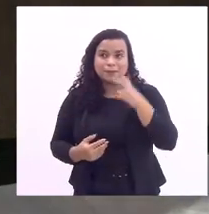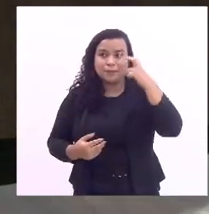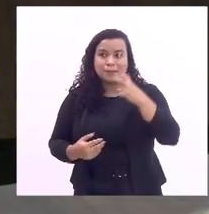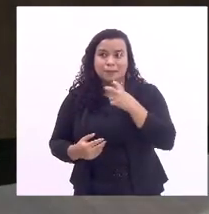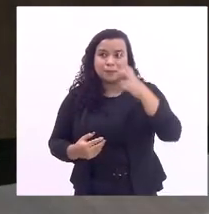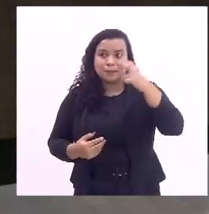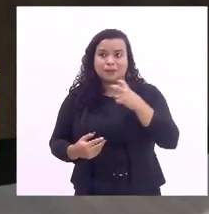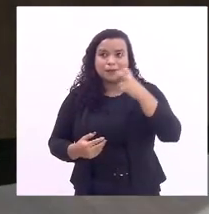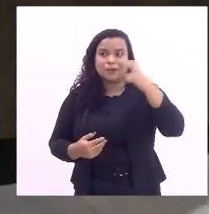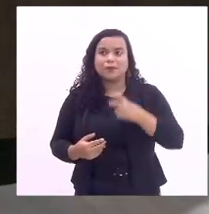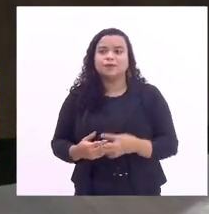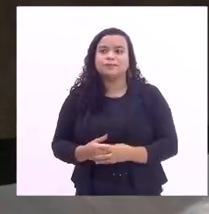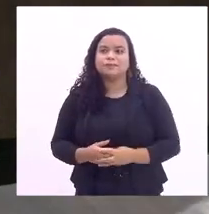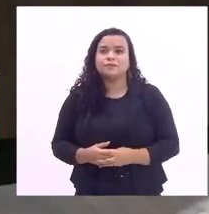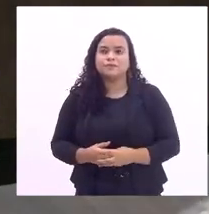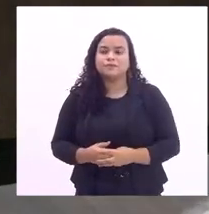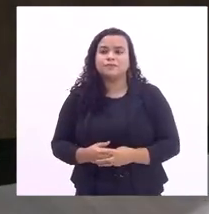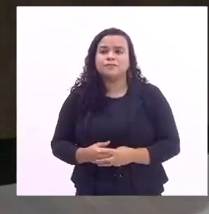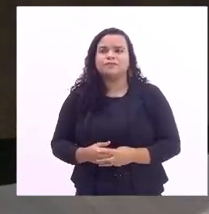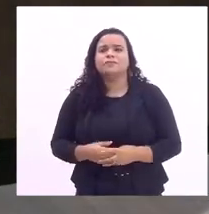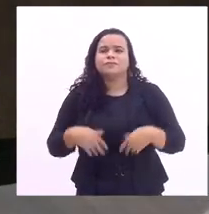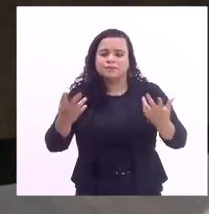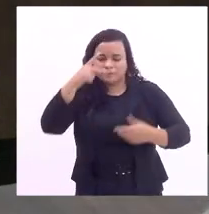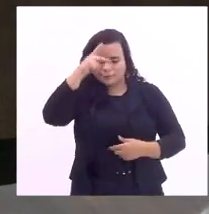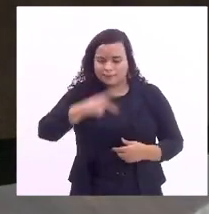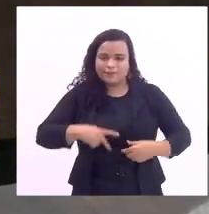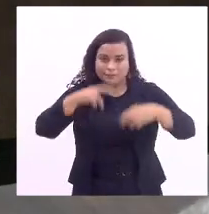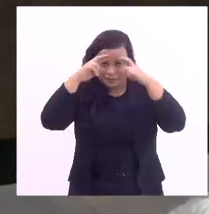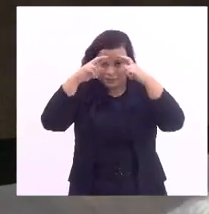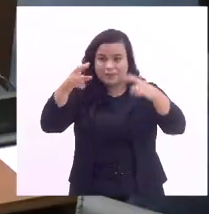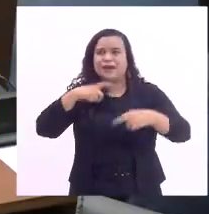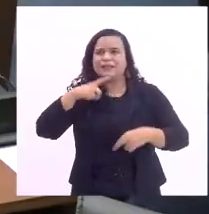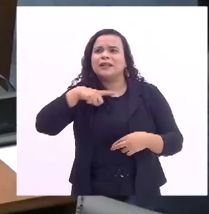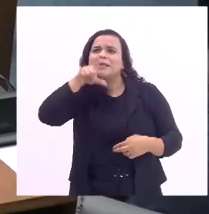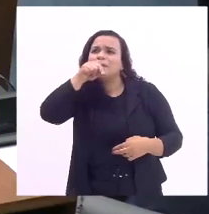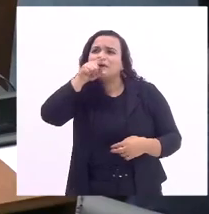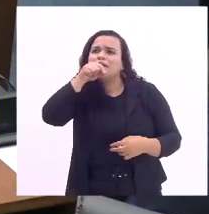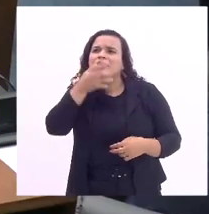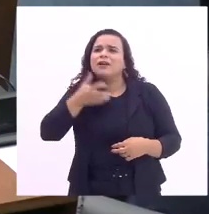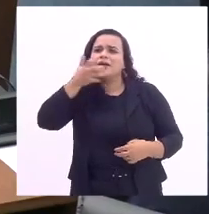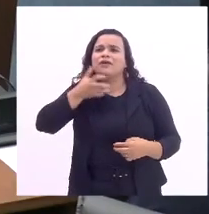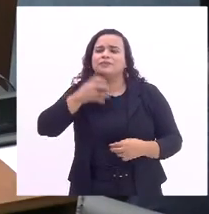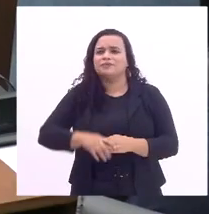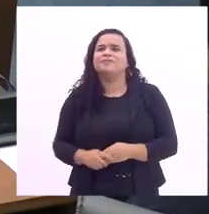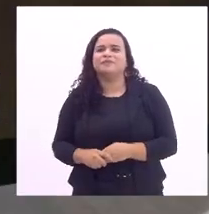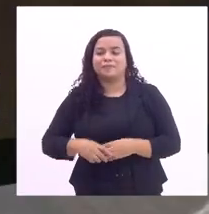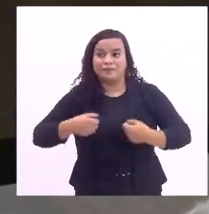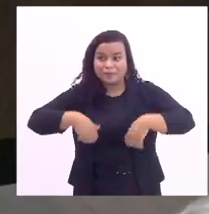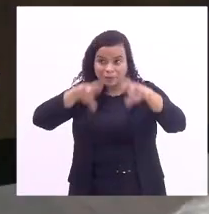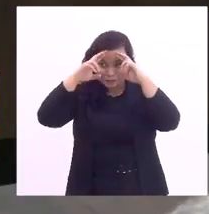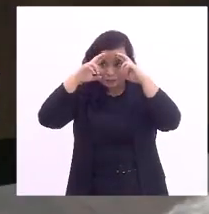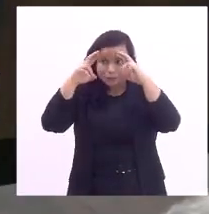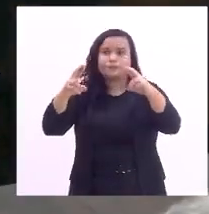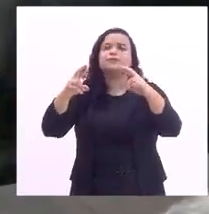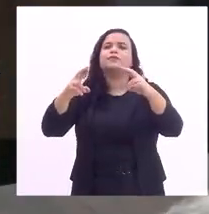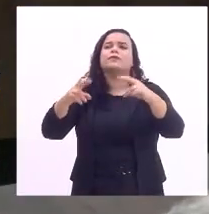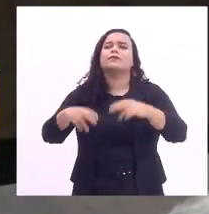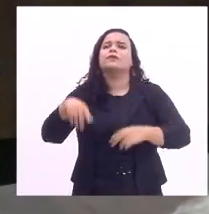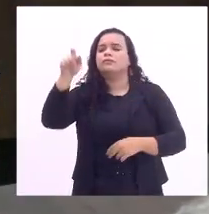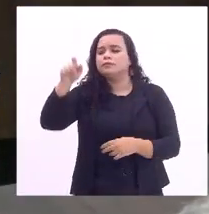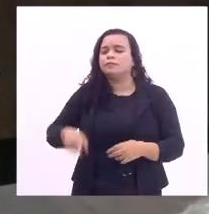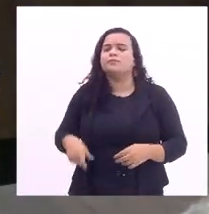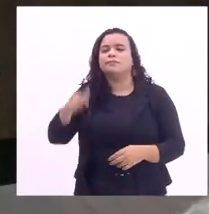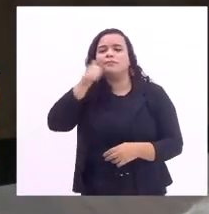Presidente, todo respeito... Tem um curió cantando aí. Todo respeito às posições da deputada